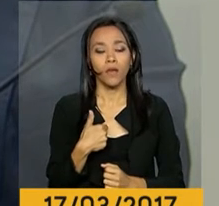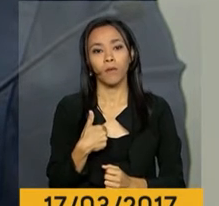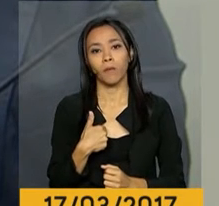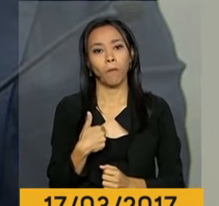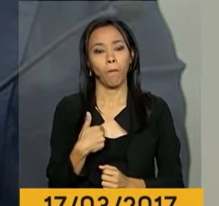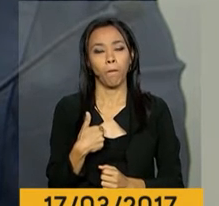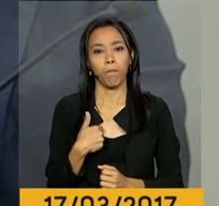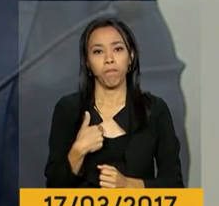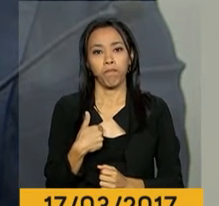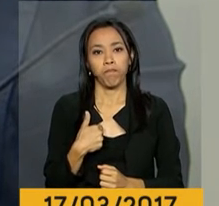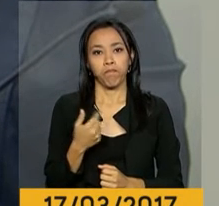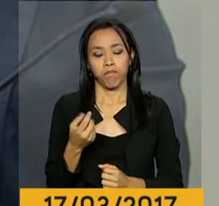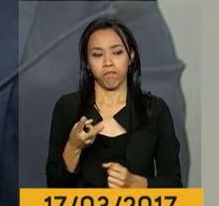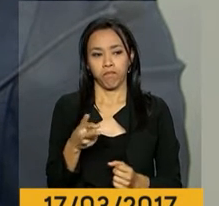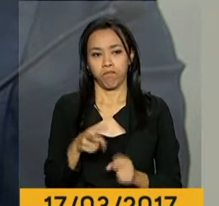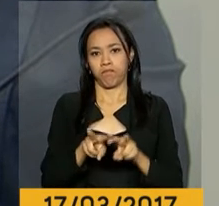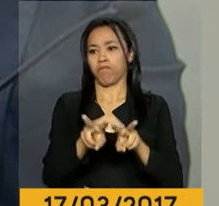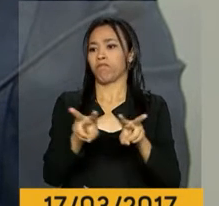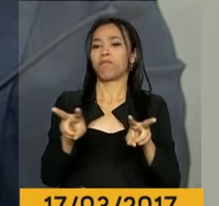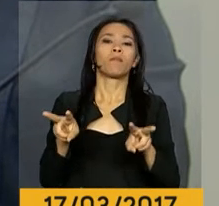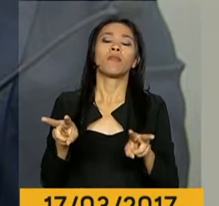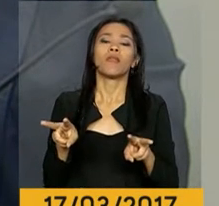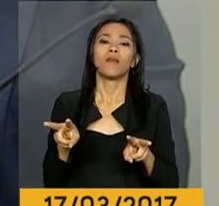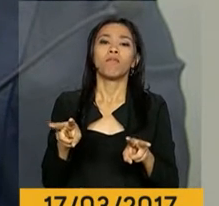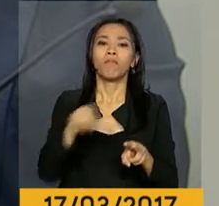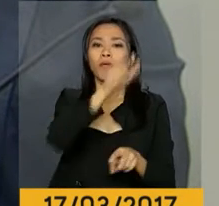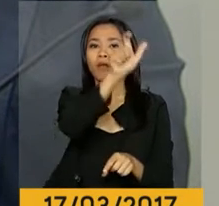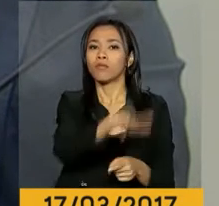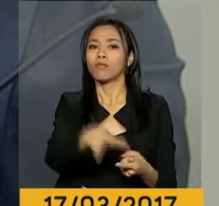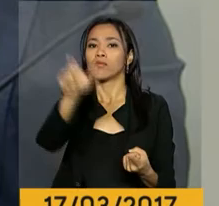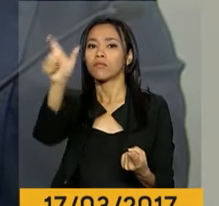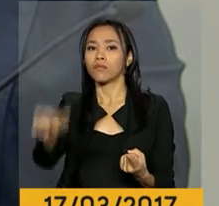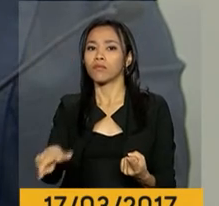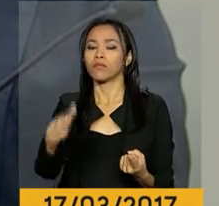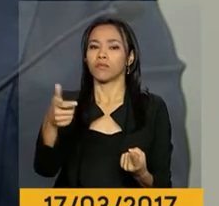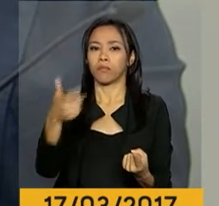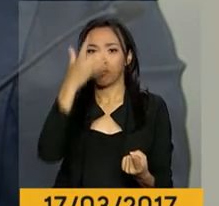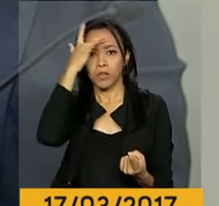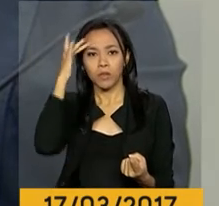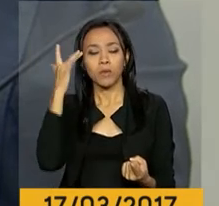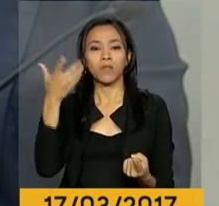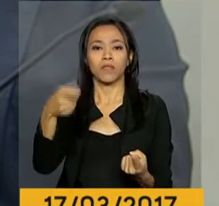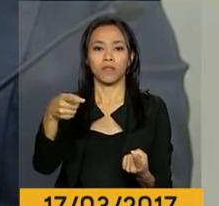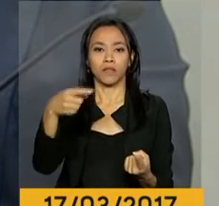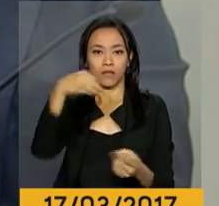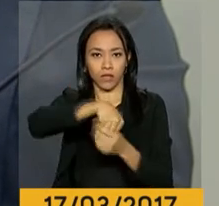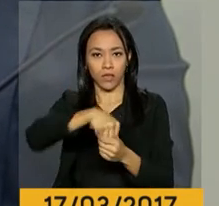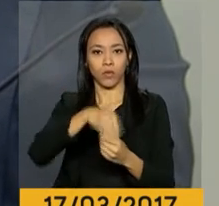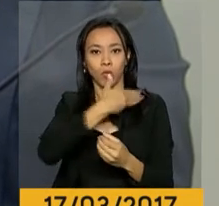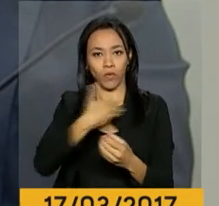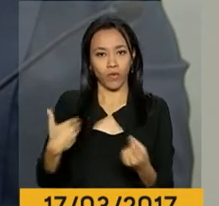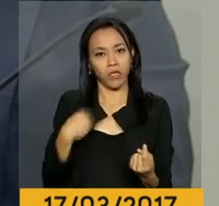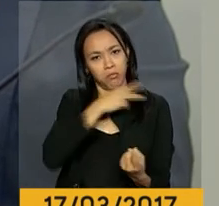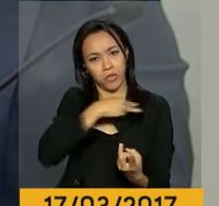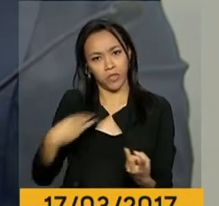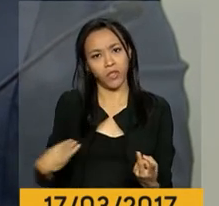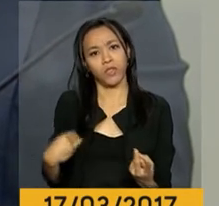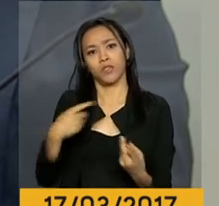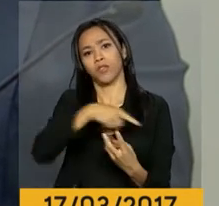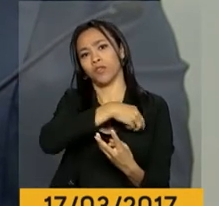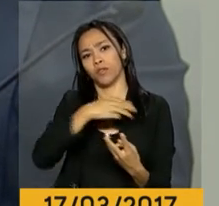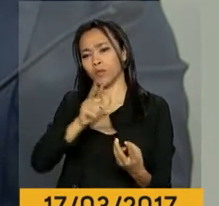Verifico também pelos nossos agentes governamentais, pela Maria Silva, pelo Guardia, pelo Kassab, por todos